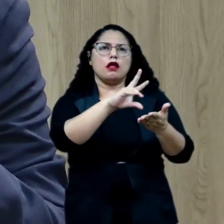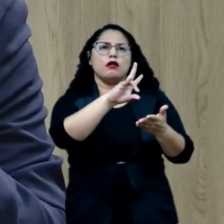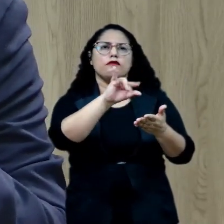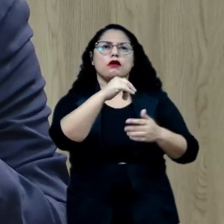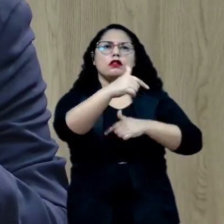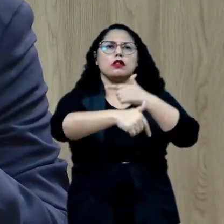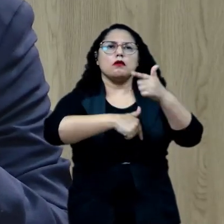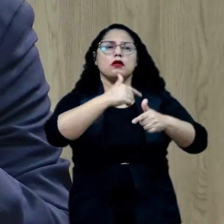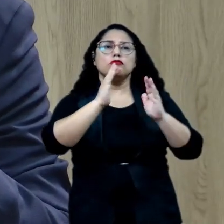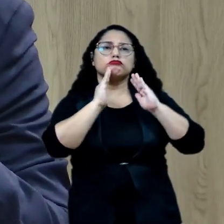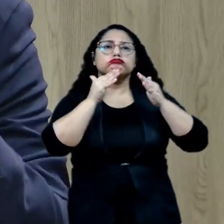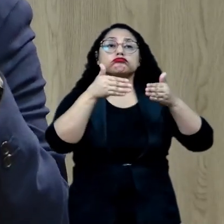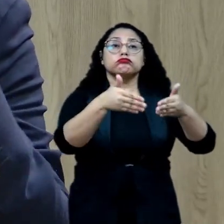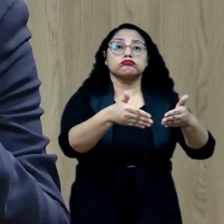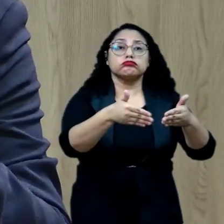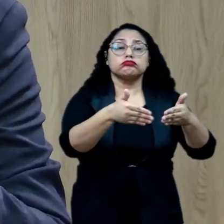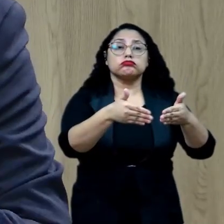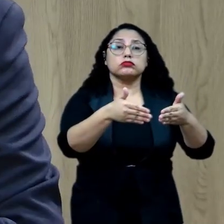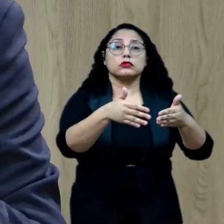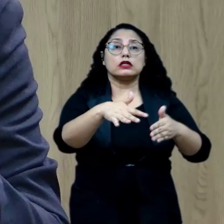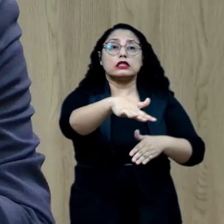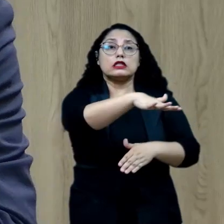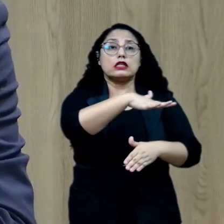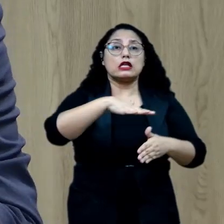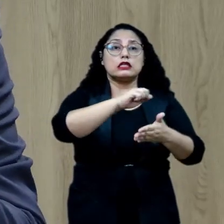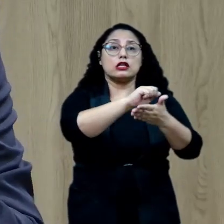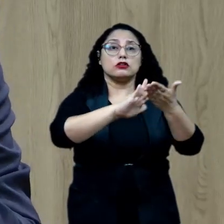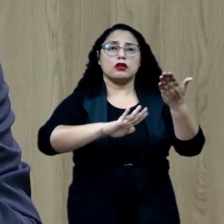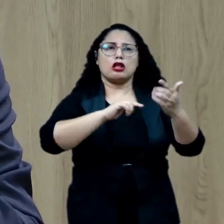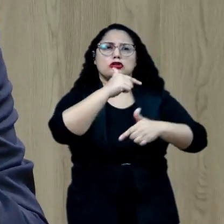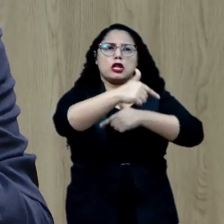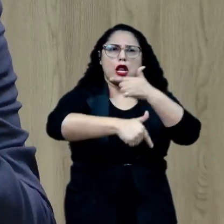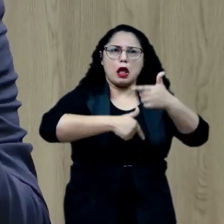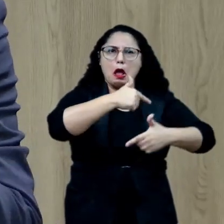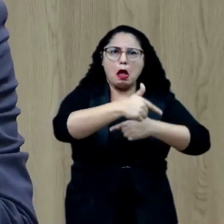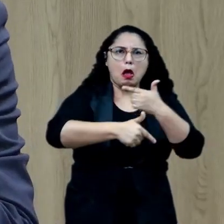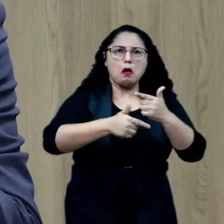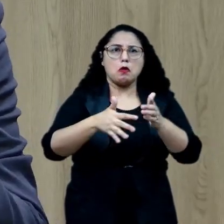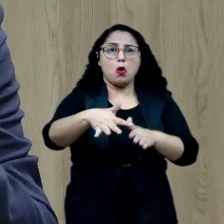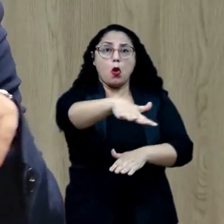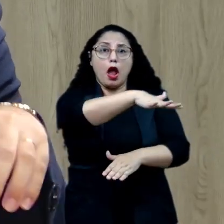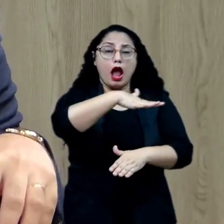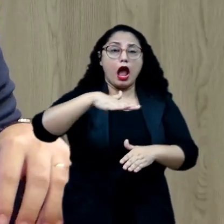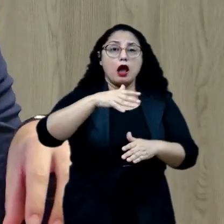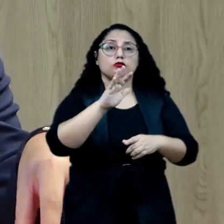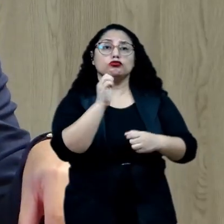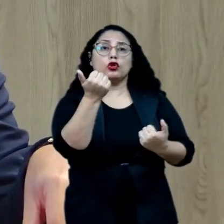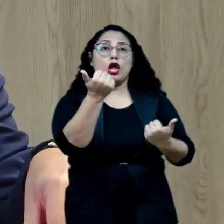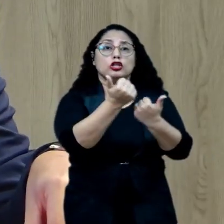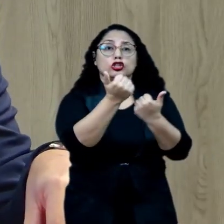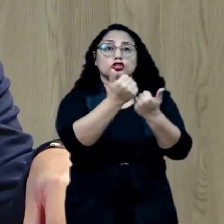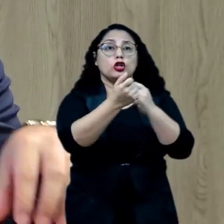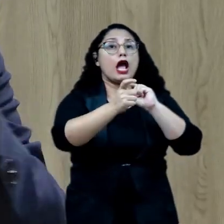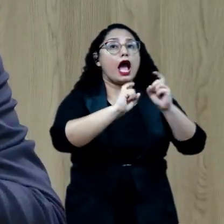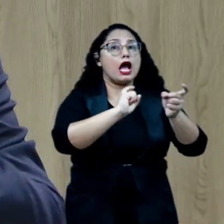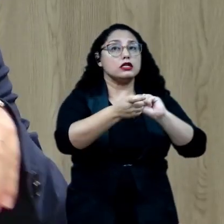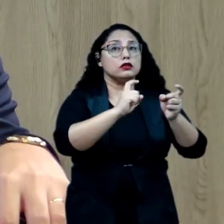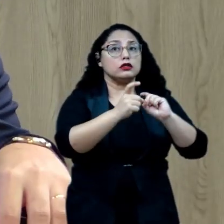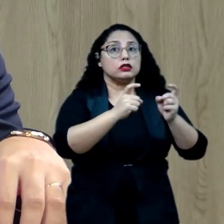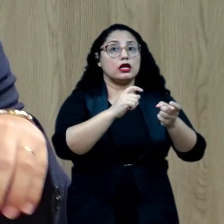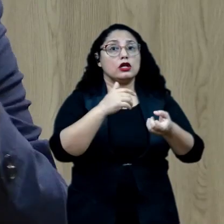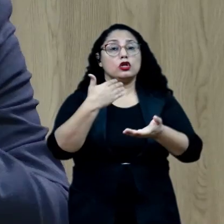vai atuar especificamente nas atividades operacionais no âmbito da assessoria administrativa,